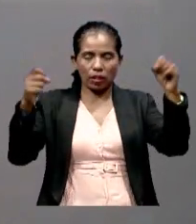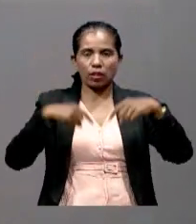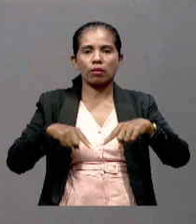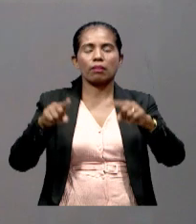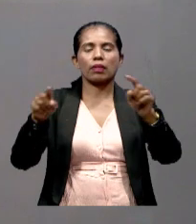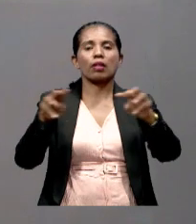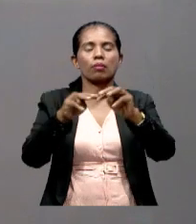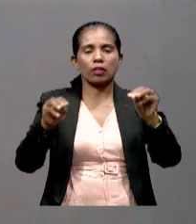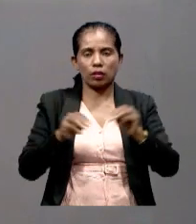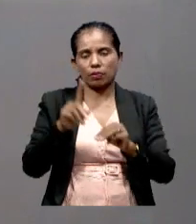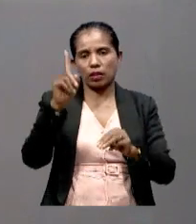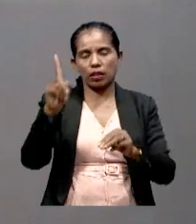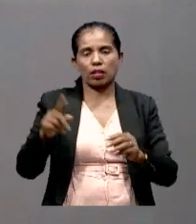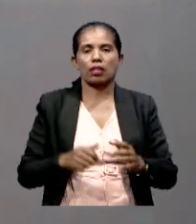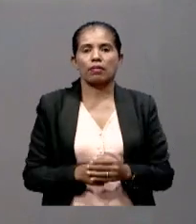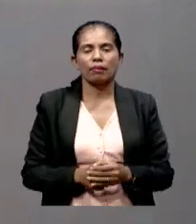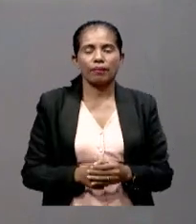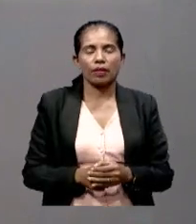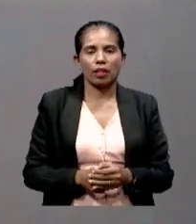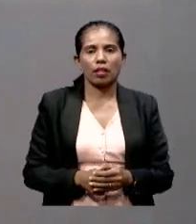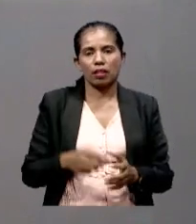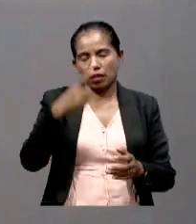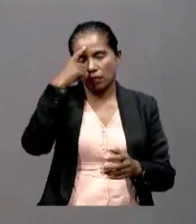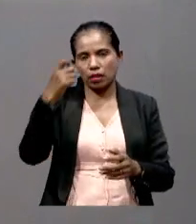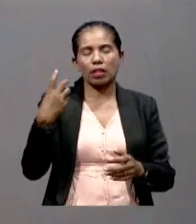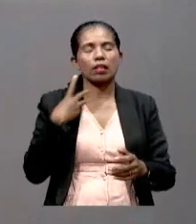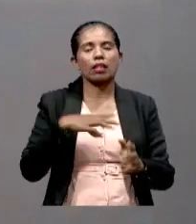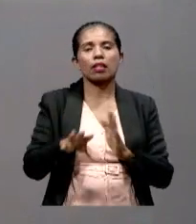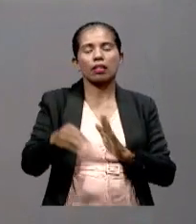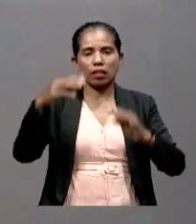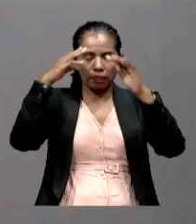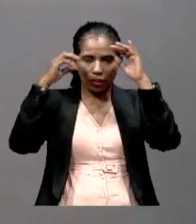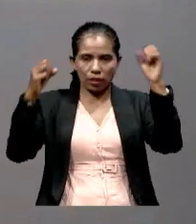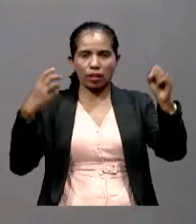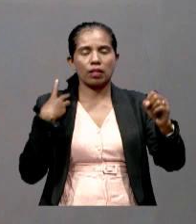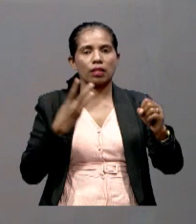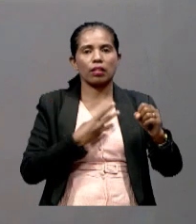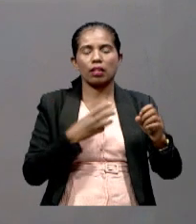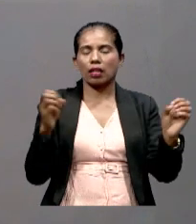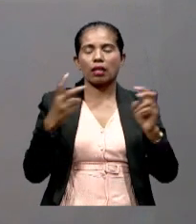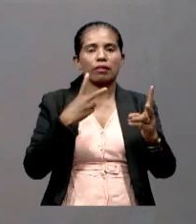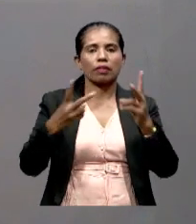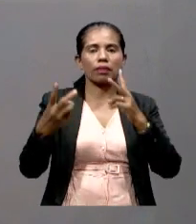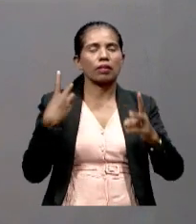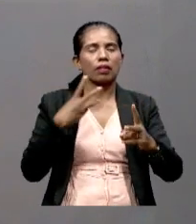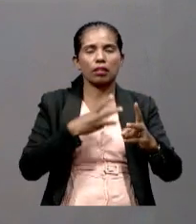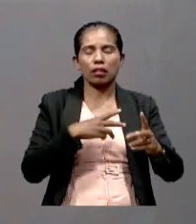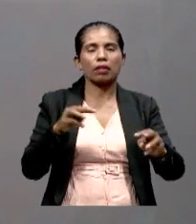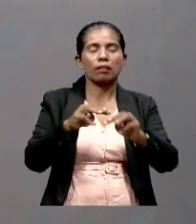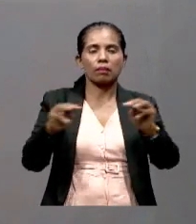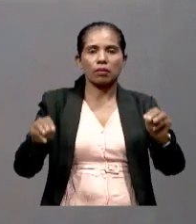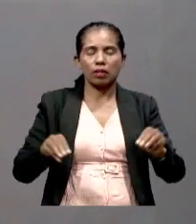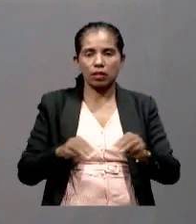é município Ida, ou província Ida. Não sai, ita hilit, ita ne presidente, ita ne presidente, lá bea visita, ita ne município, ita ne povo, ser